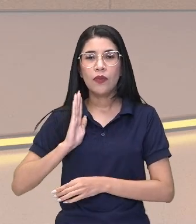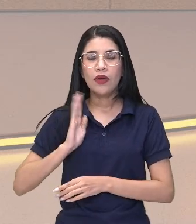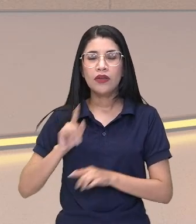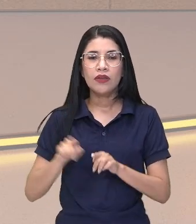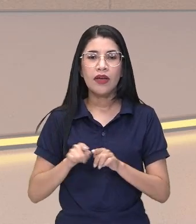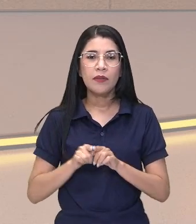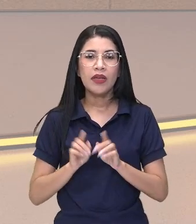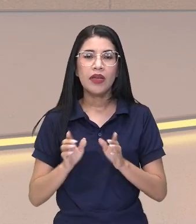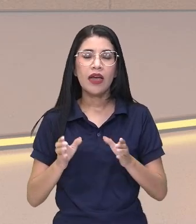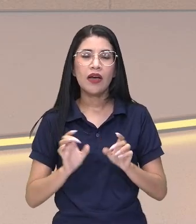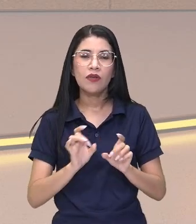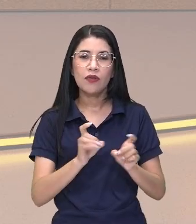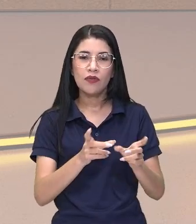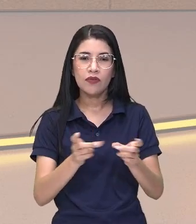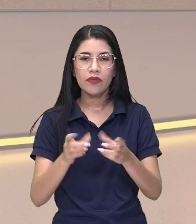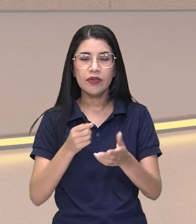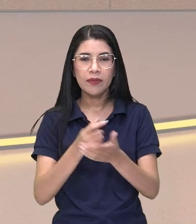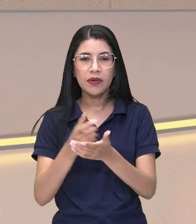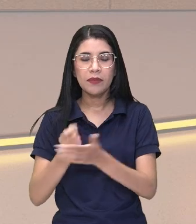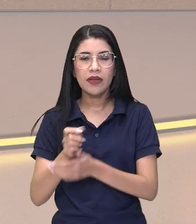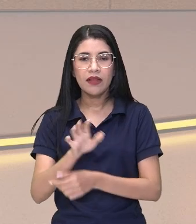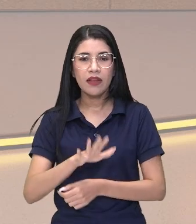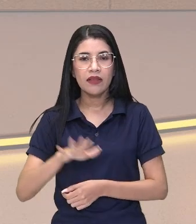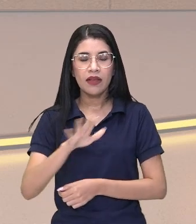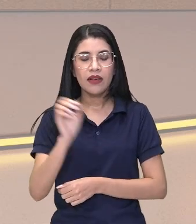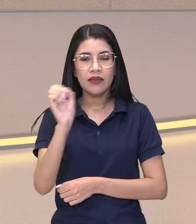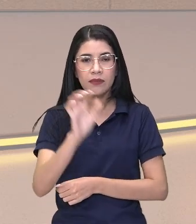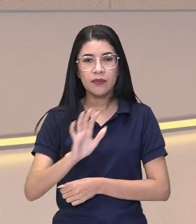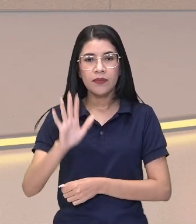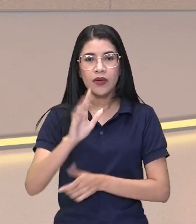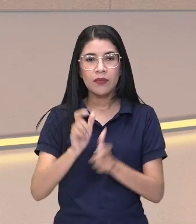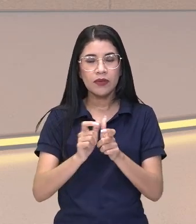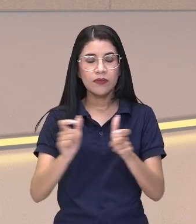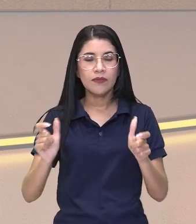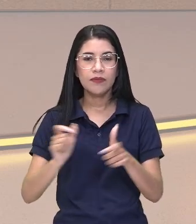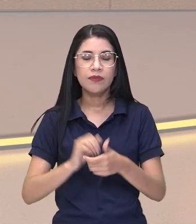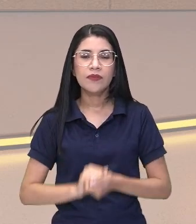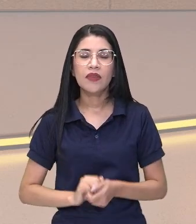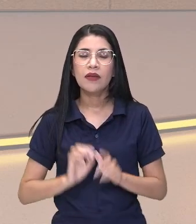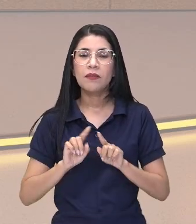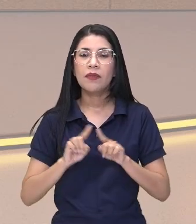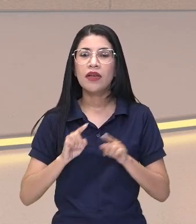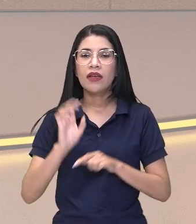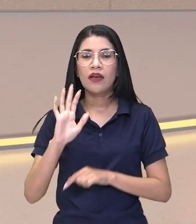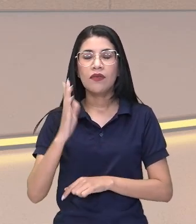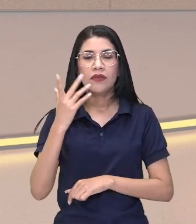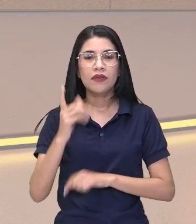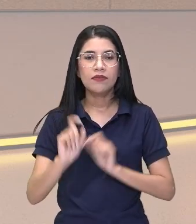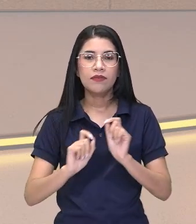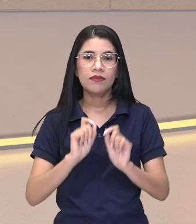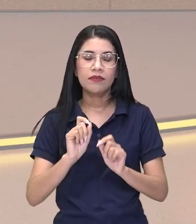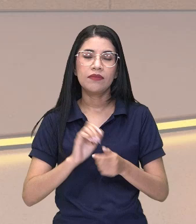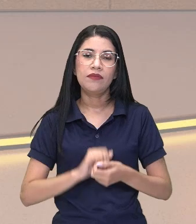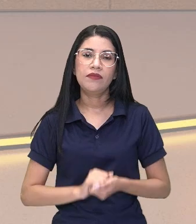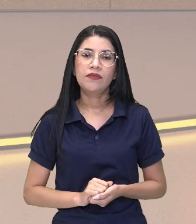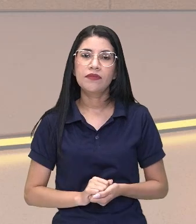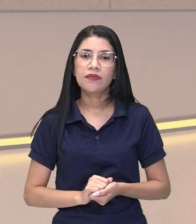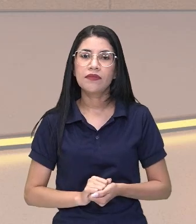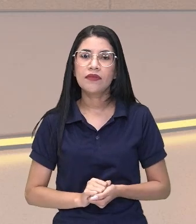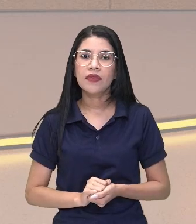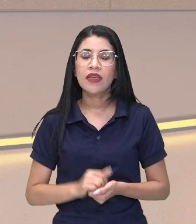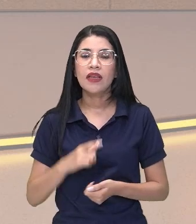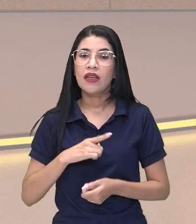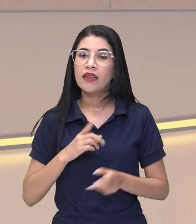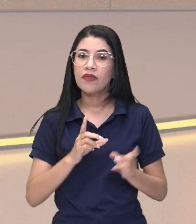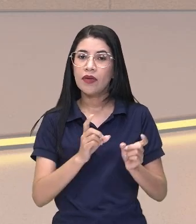ali aquele cenário então desta Europa. O que acontece é que nós vamos ter então, de certa forma, o